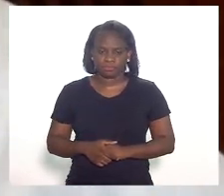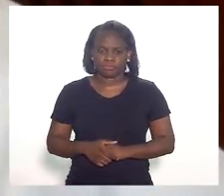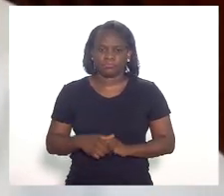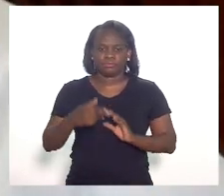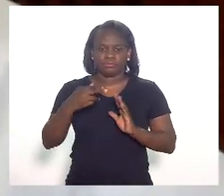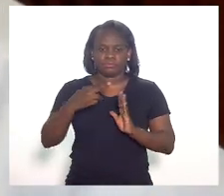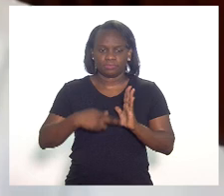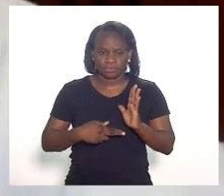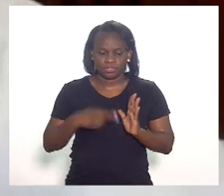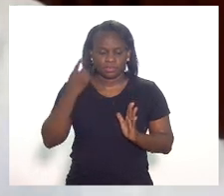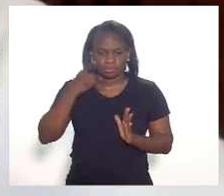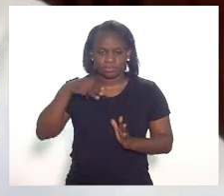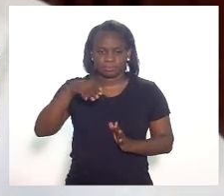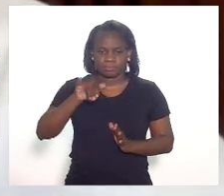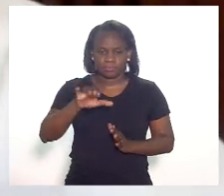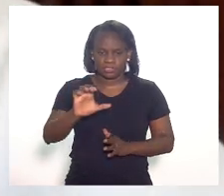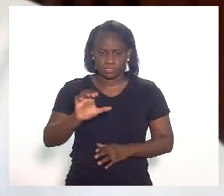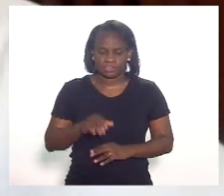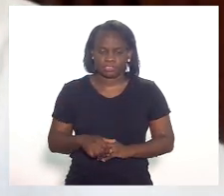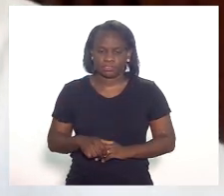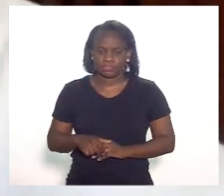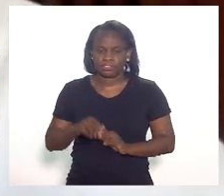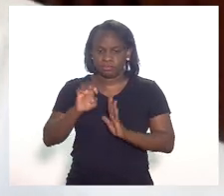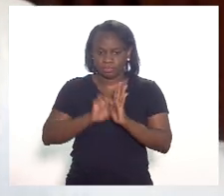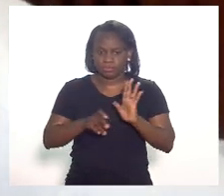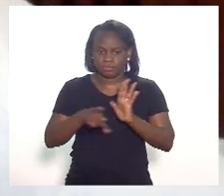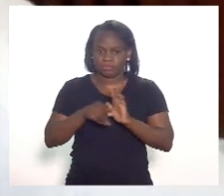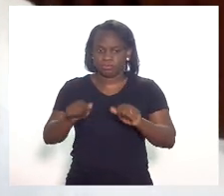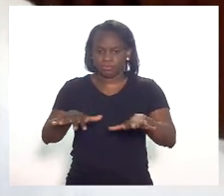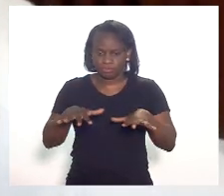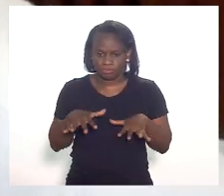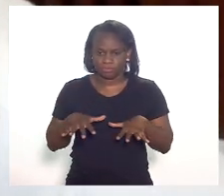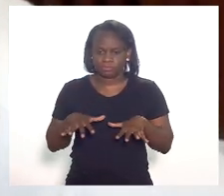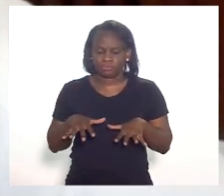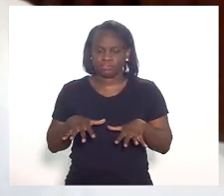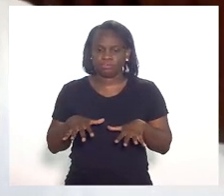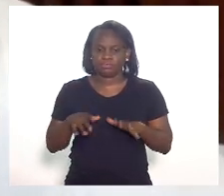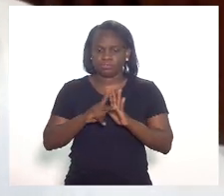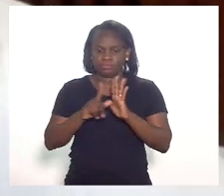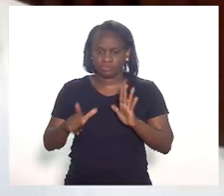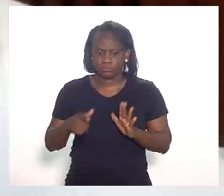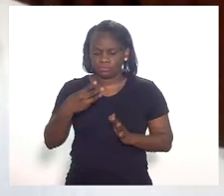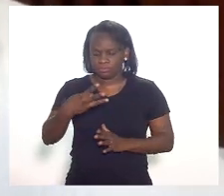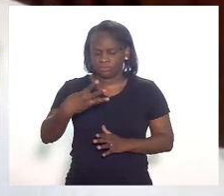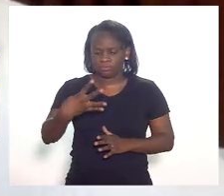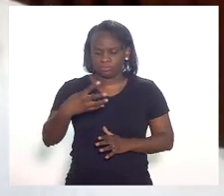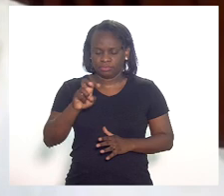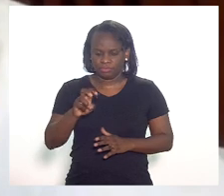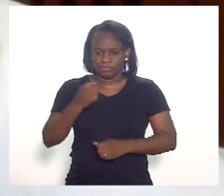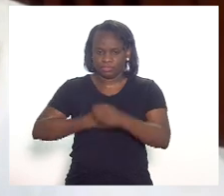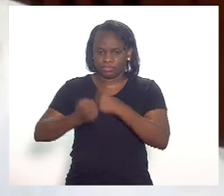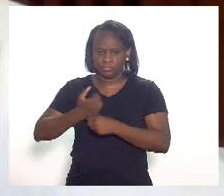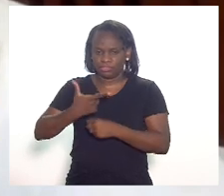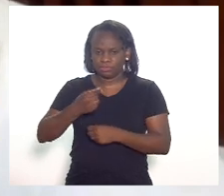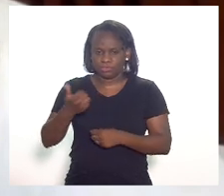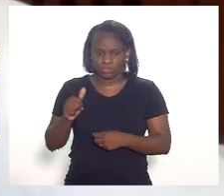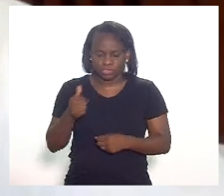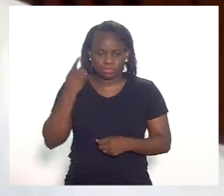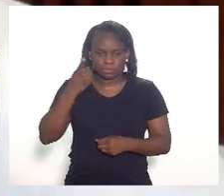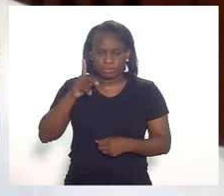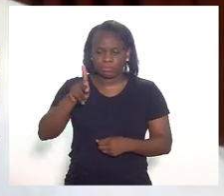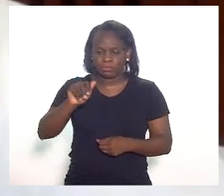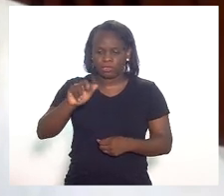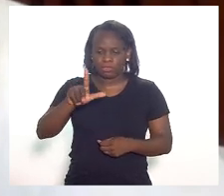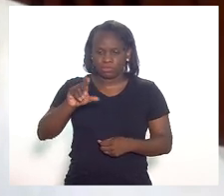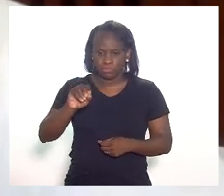Relator deputado Carlos Mink. Emendas de plenário ao projeto de lei 345/2011, autoria do deputado Paulo Ramos.